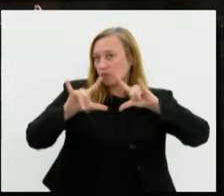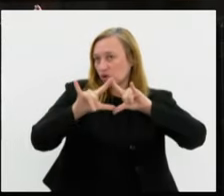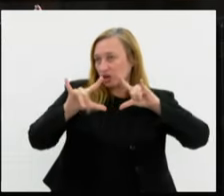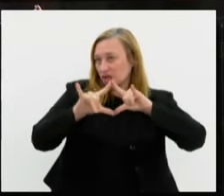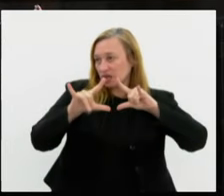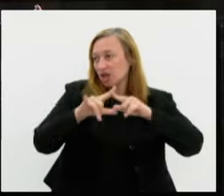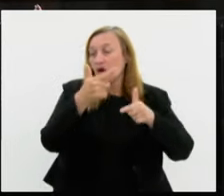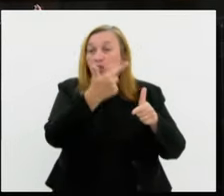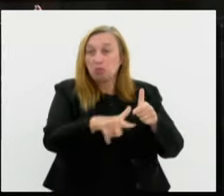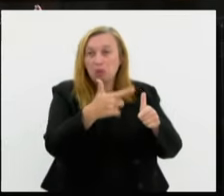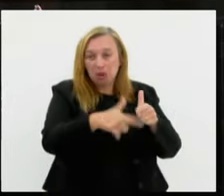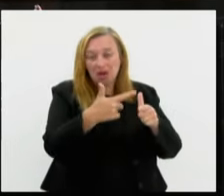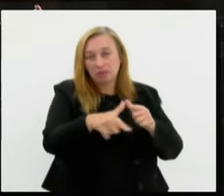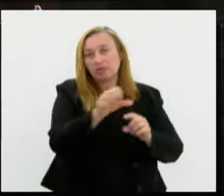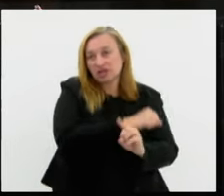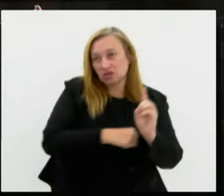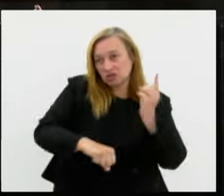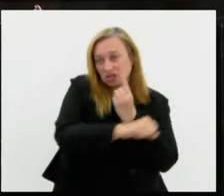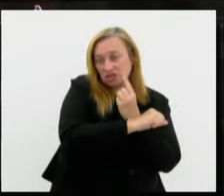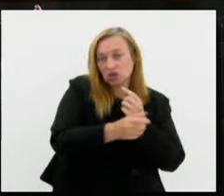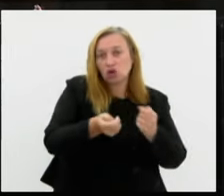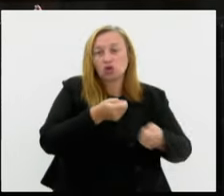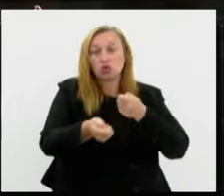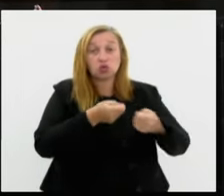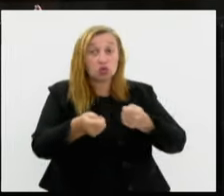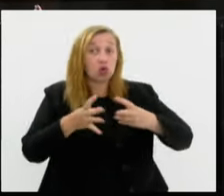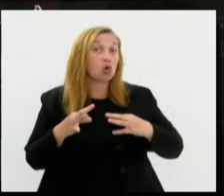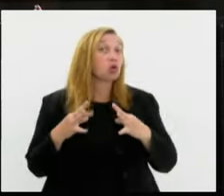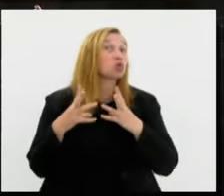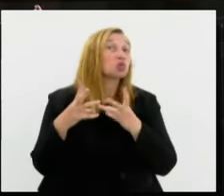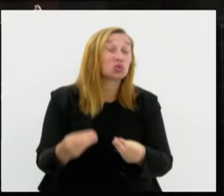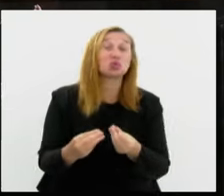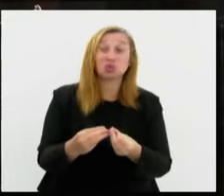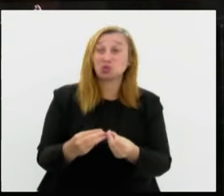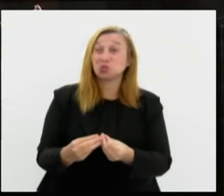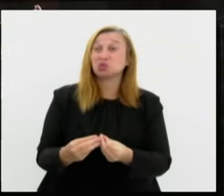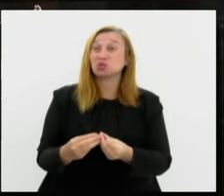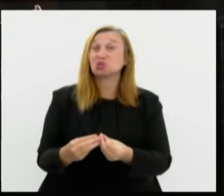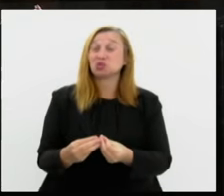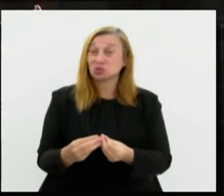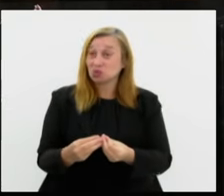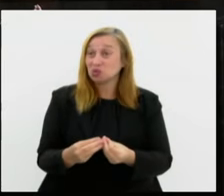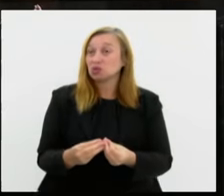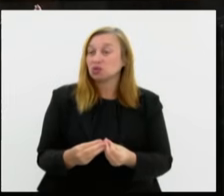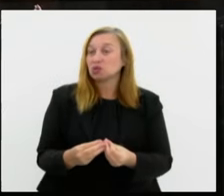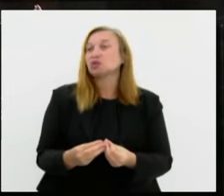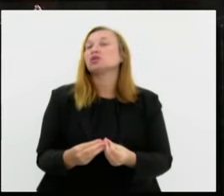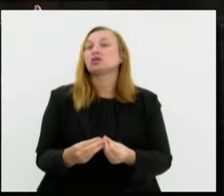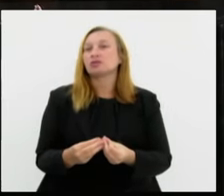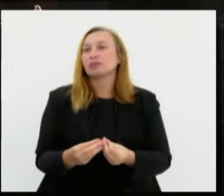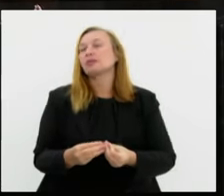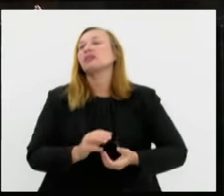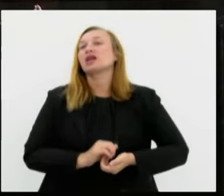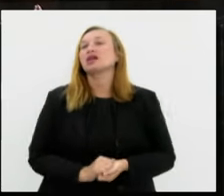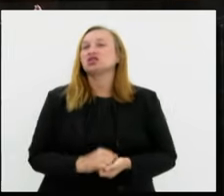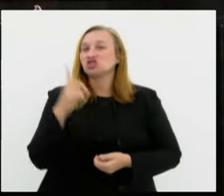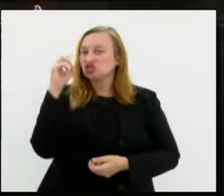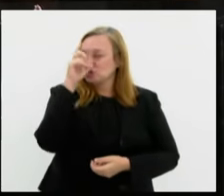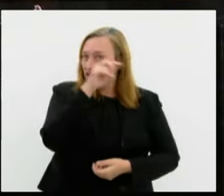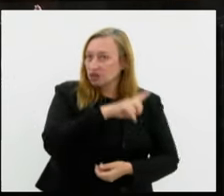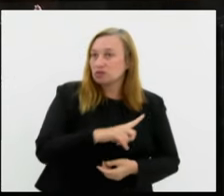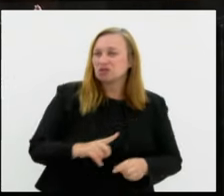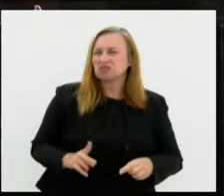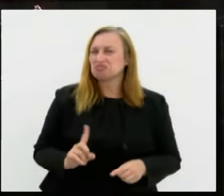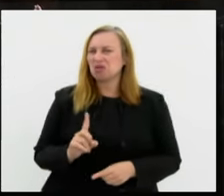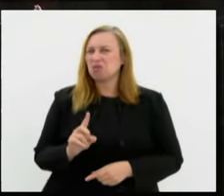corrói a cidadania. Domina espaços, subjuga as pessoas, corrompe autoridades. Então, não é uma